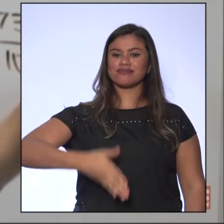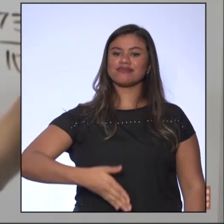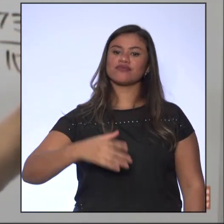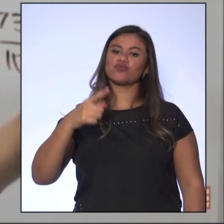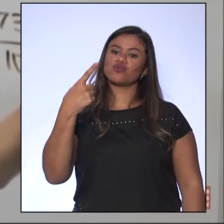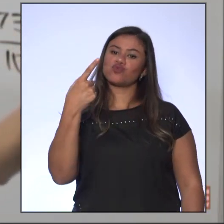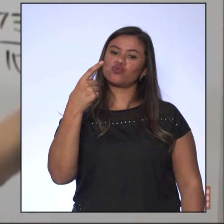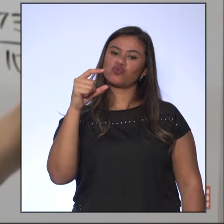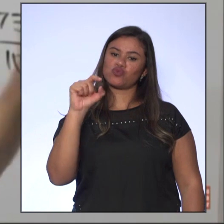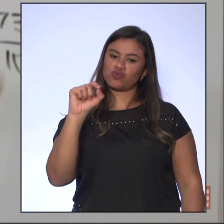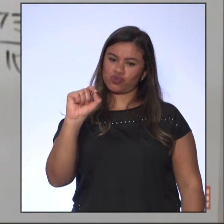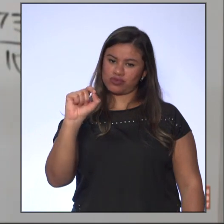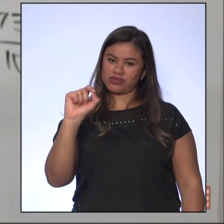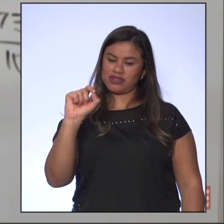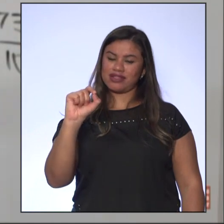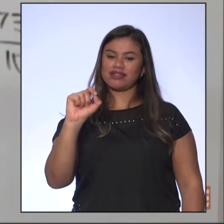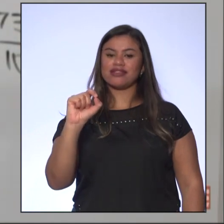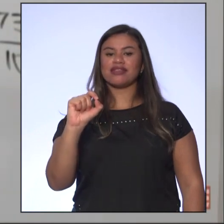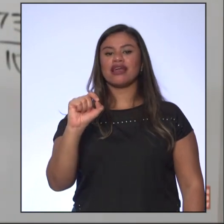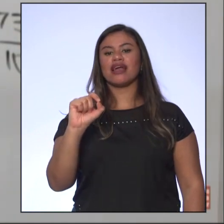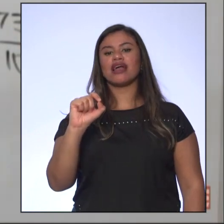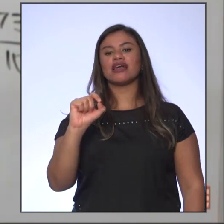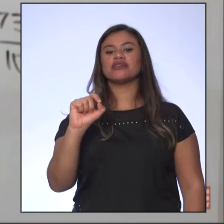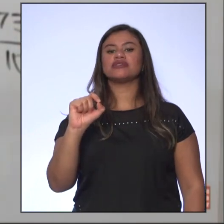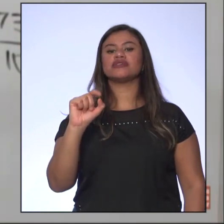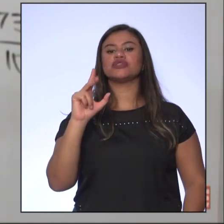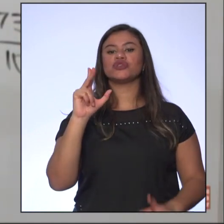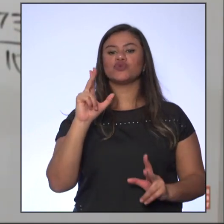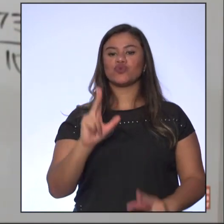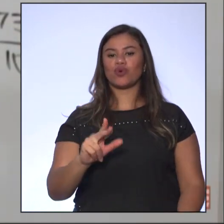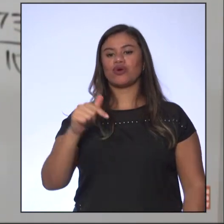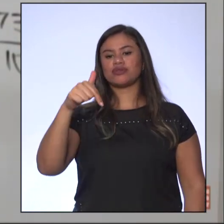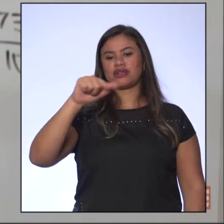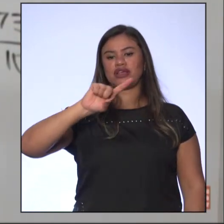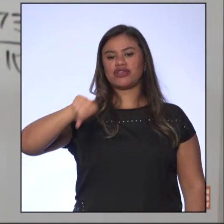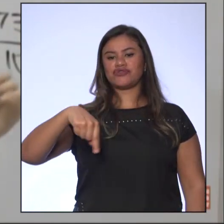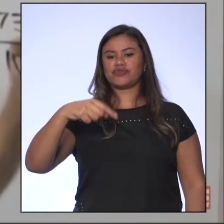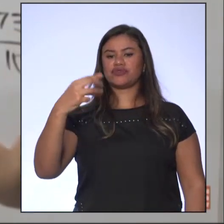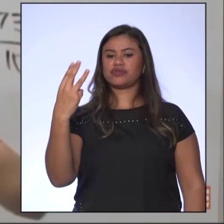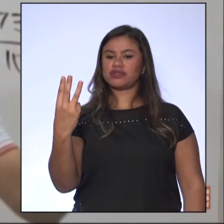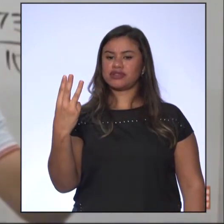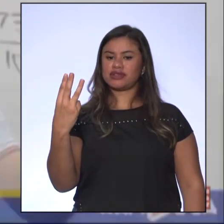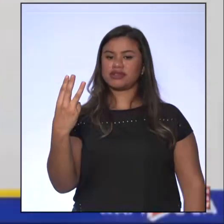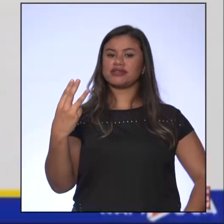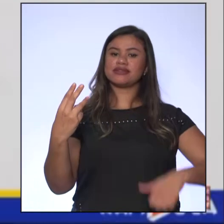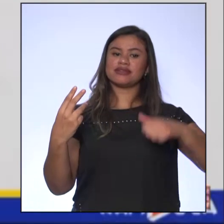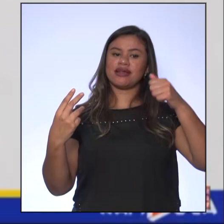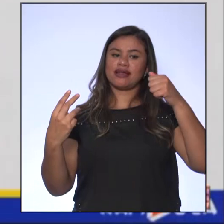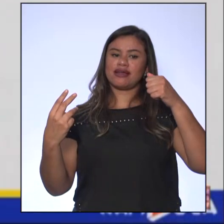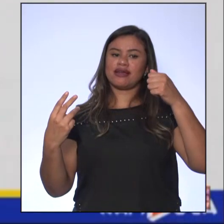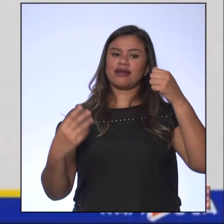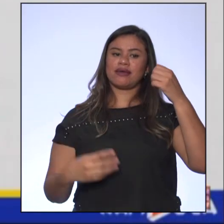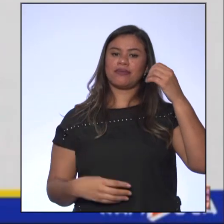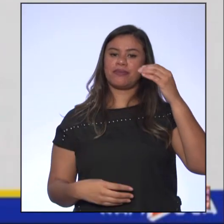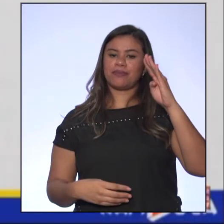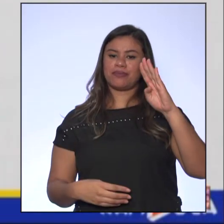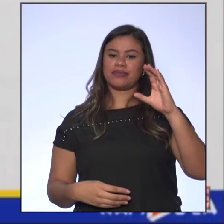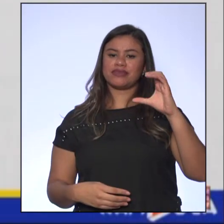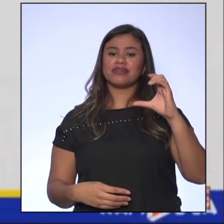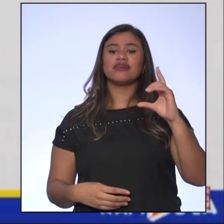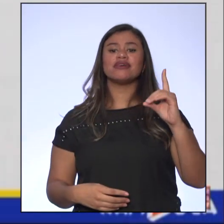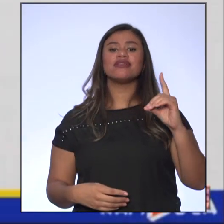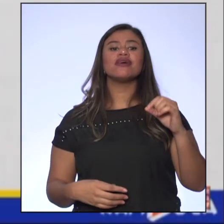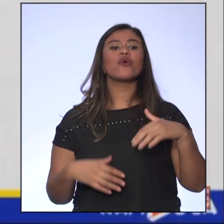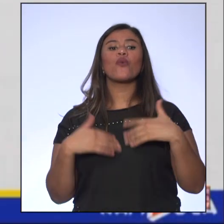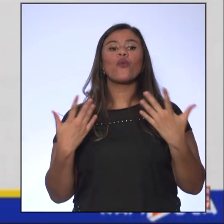10, 7,3. Qual é a alternativa que tem 7,3 lá? É a letra D? Letra D de